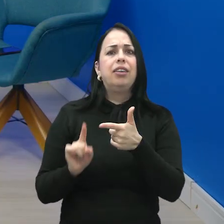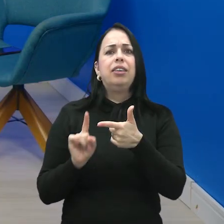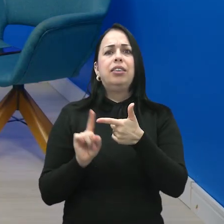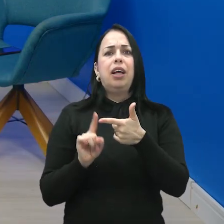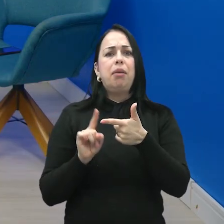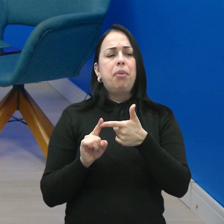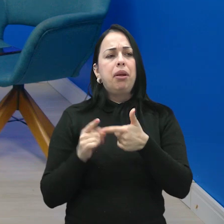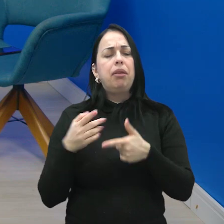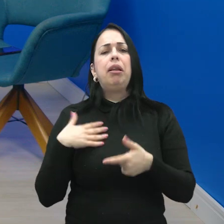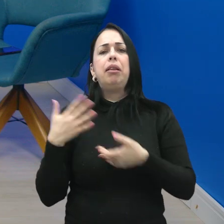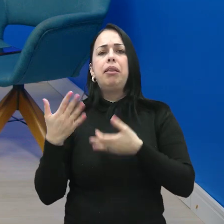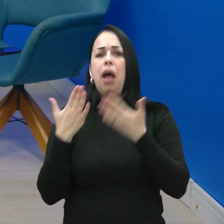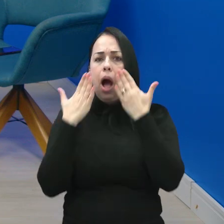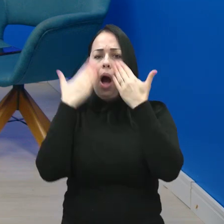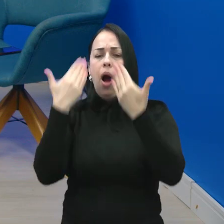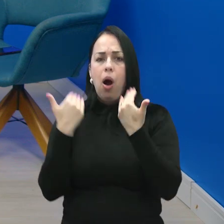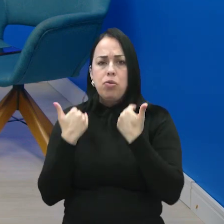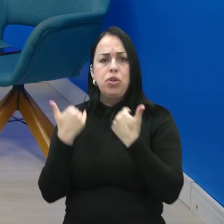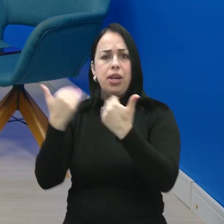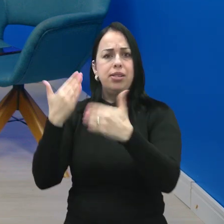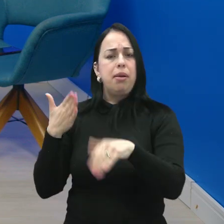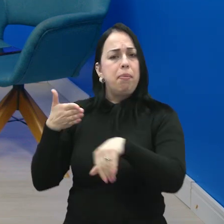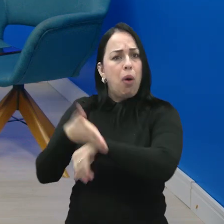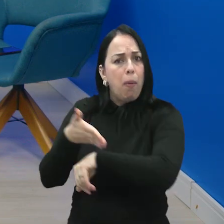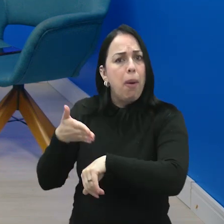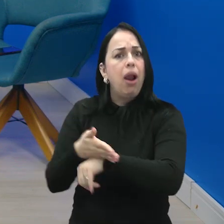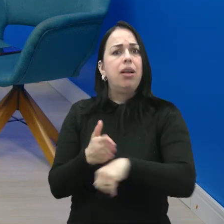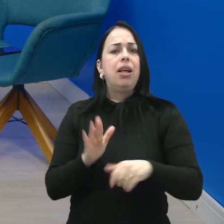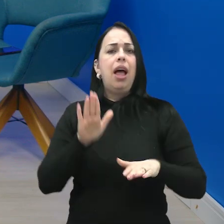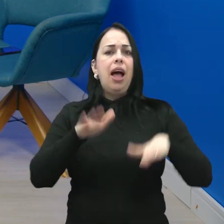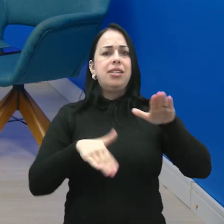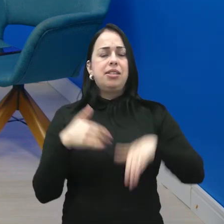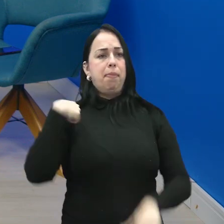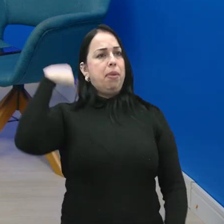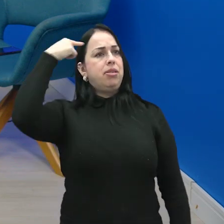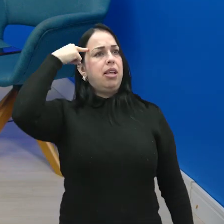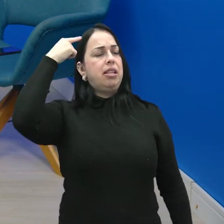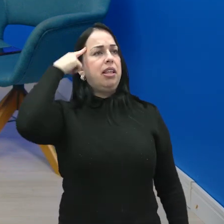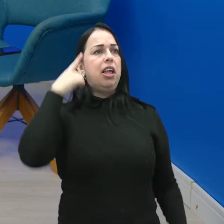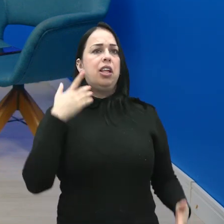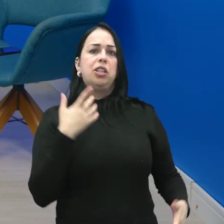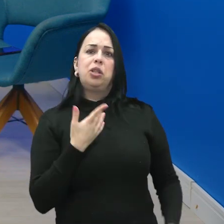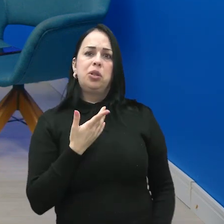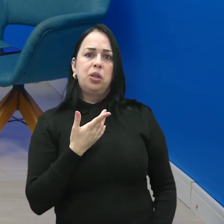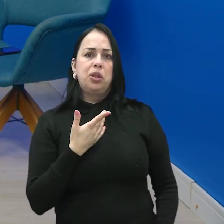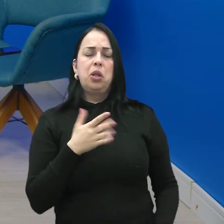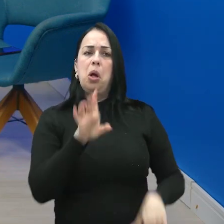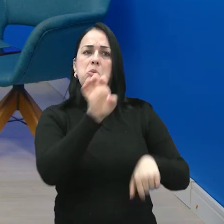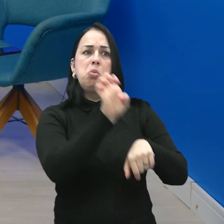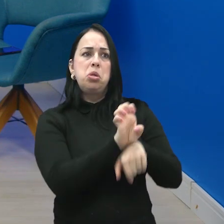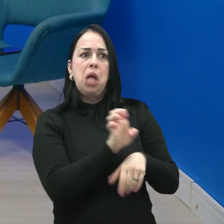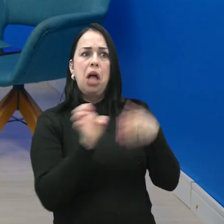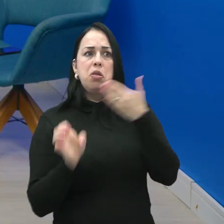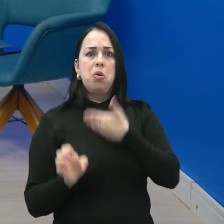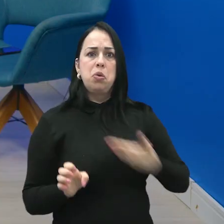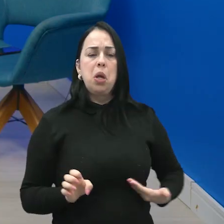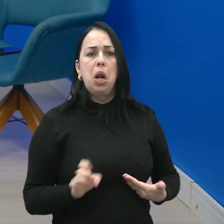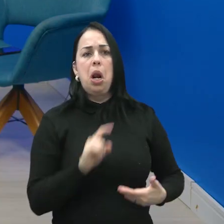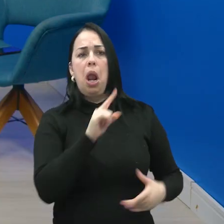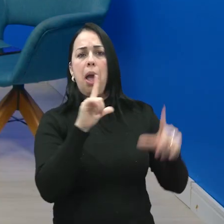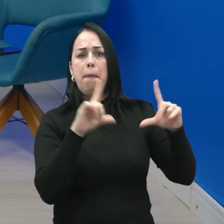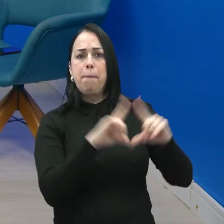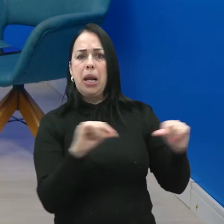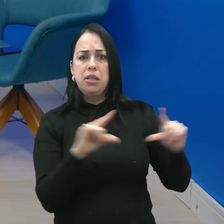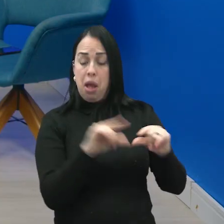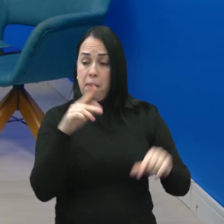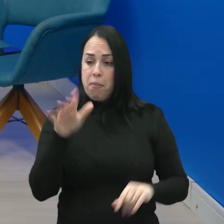das leis, né? Participar de consultas públicas. A gente pensa muitas vezes, né, a nível maior, poxa, no